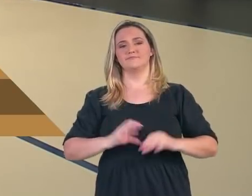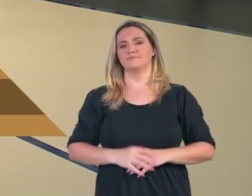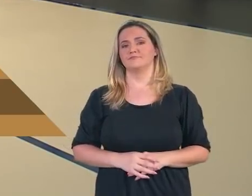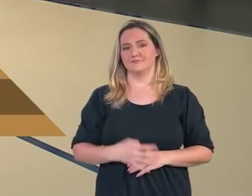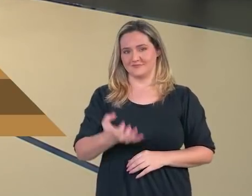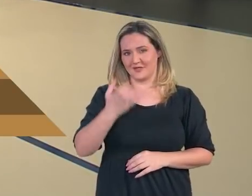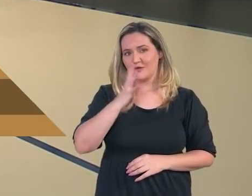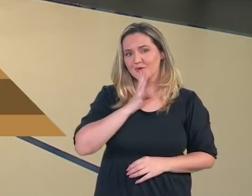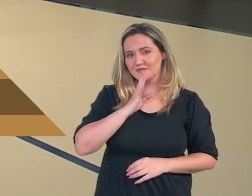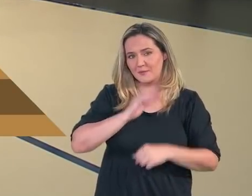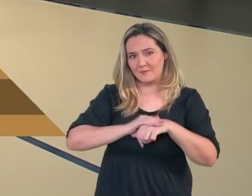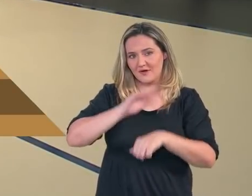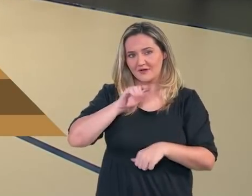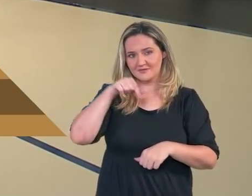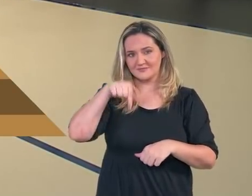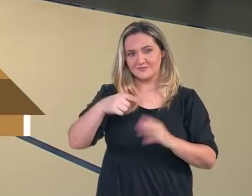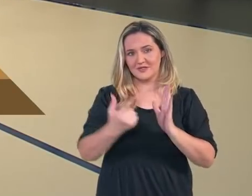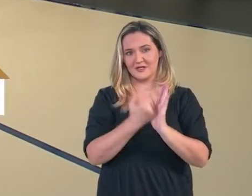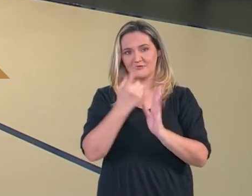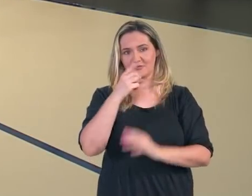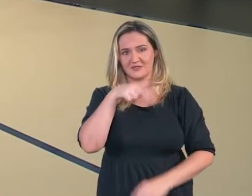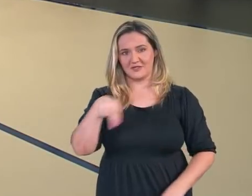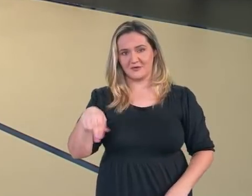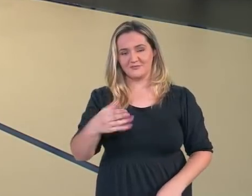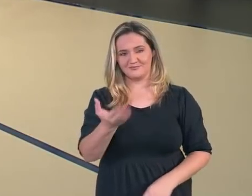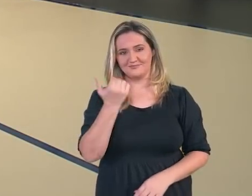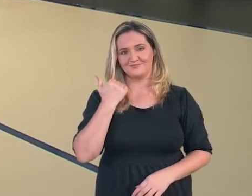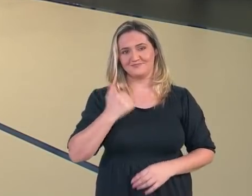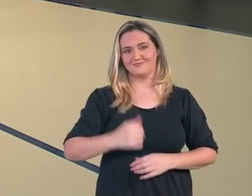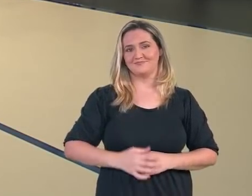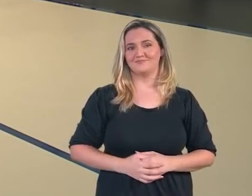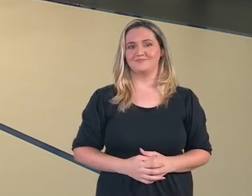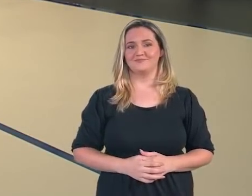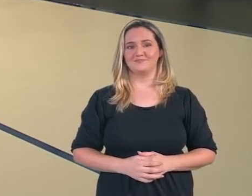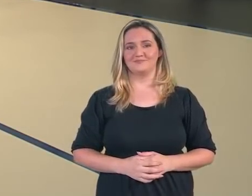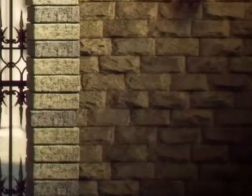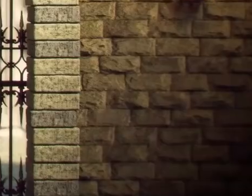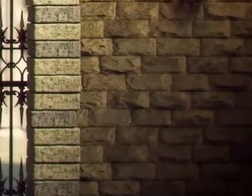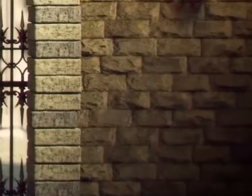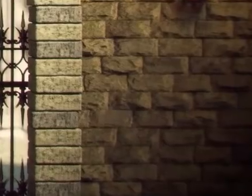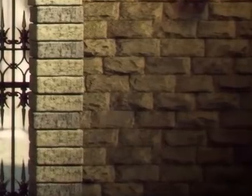assuntos relacionados ao livro de Daniel? Então não sai daí, porque o Evidências está só começando.